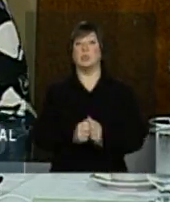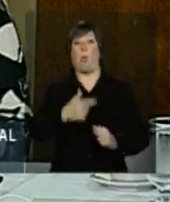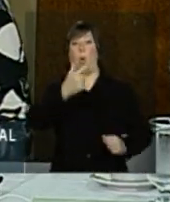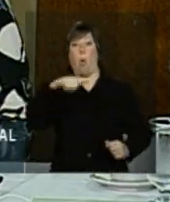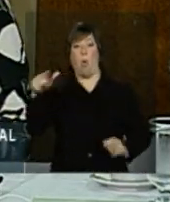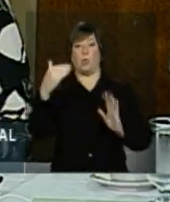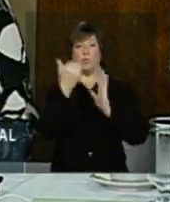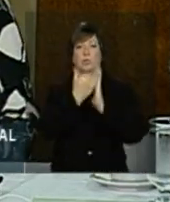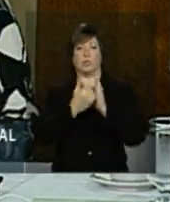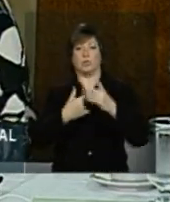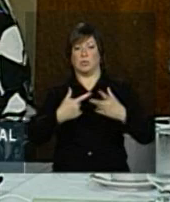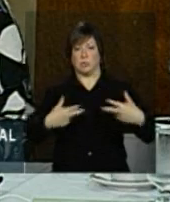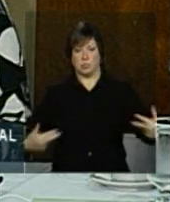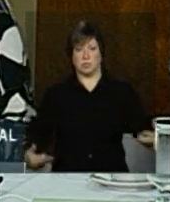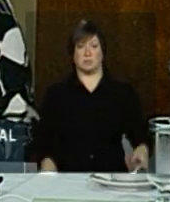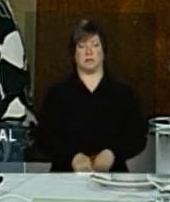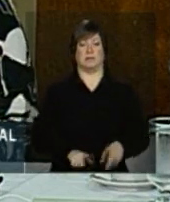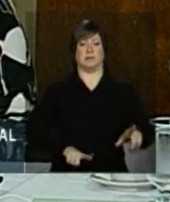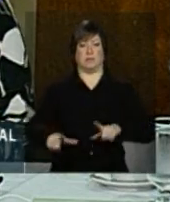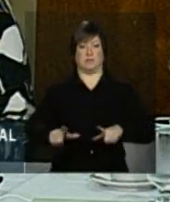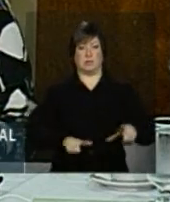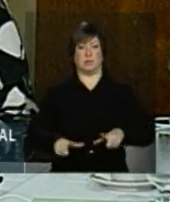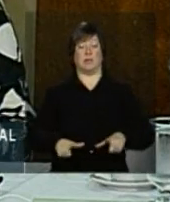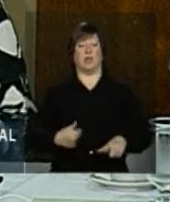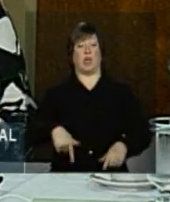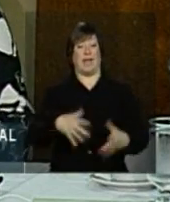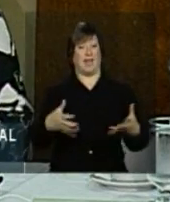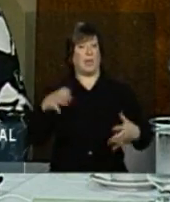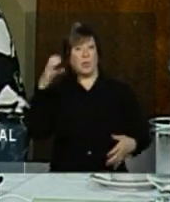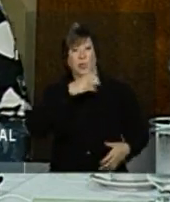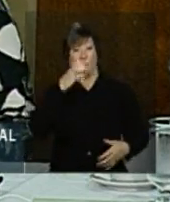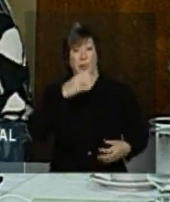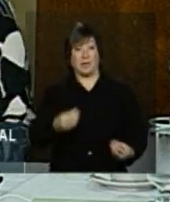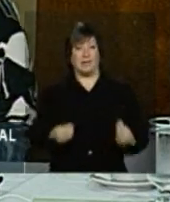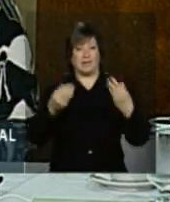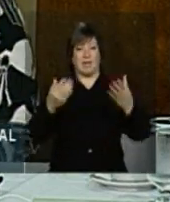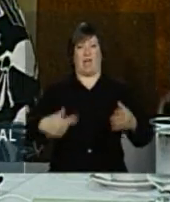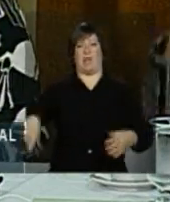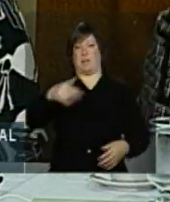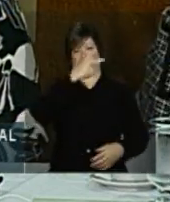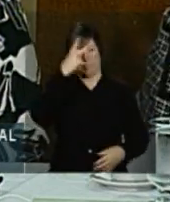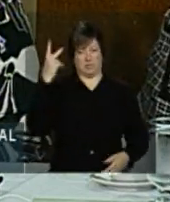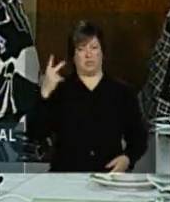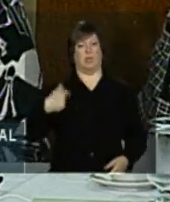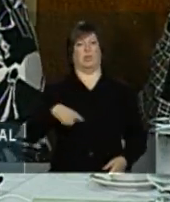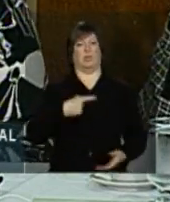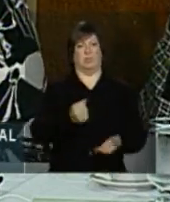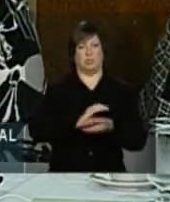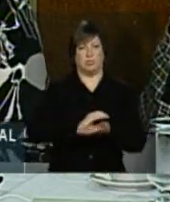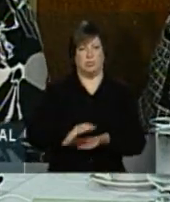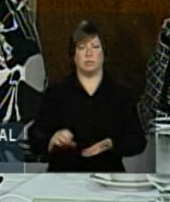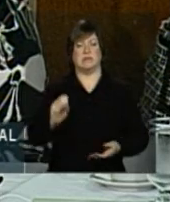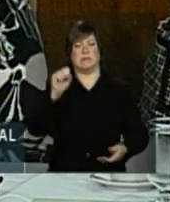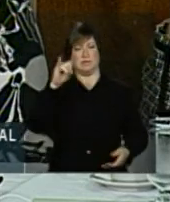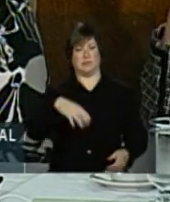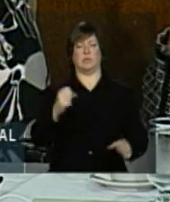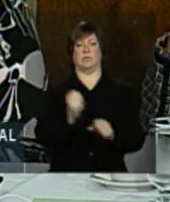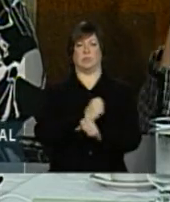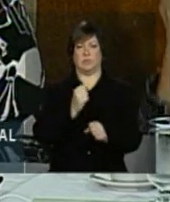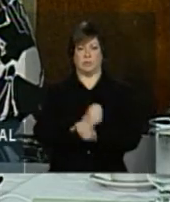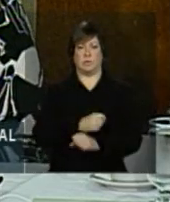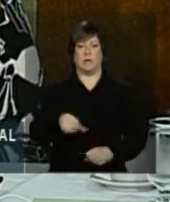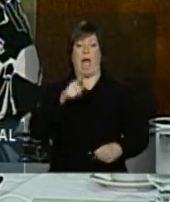queremos antecipar o acesso à água pro conjunto da população estamos investindo sim na construção de